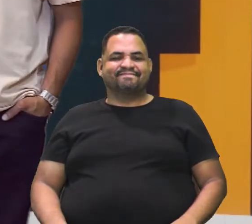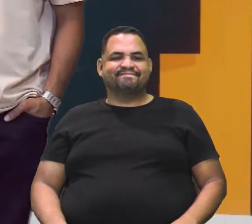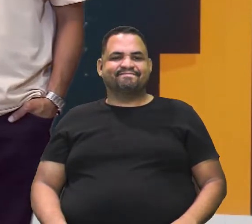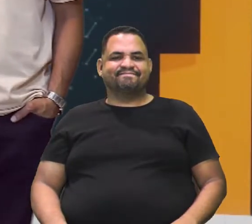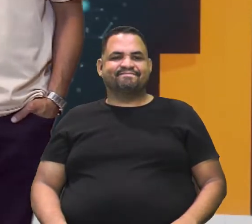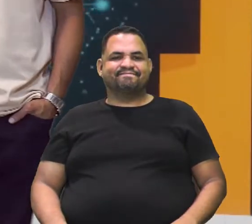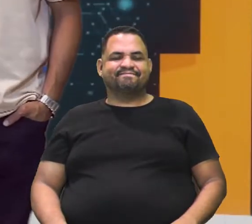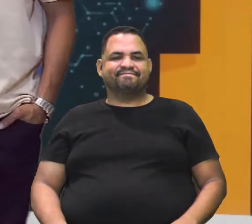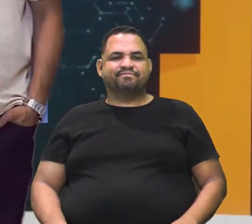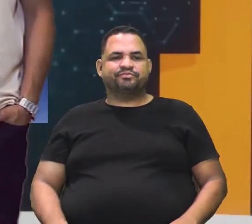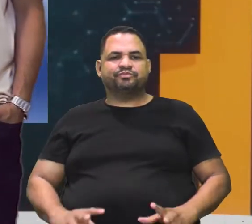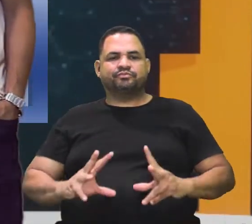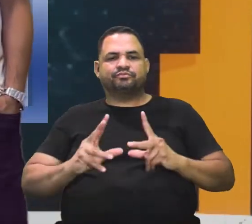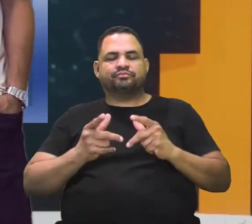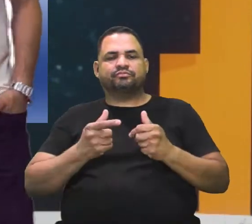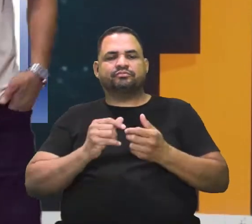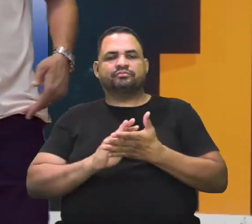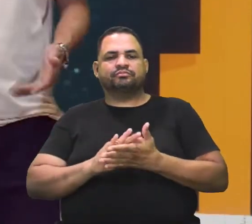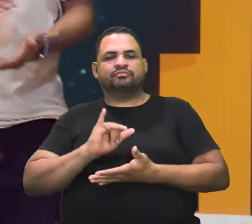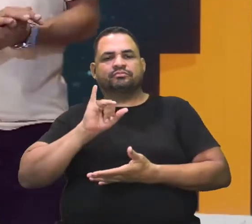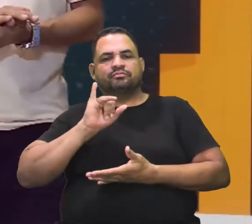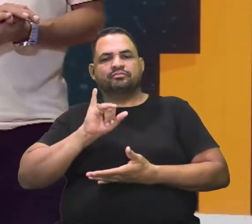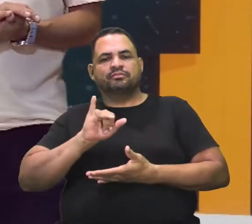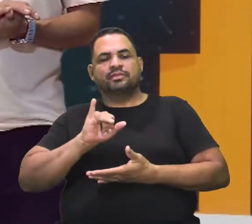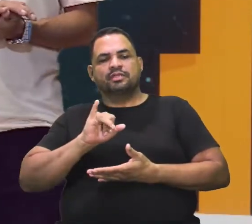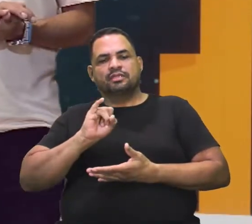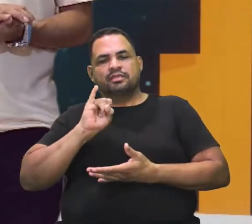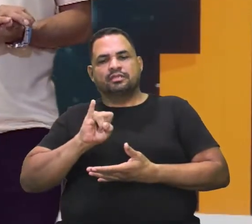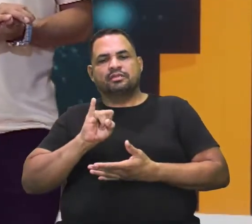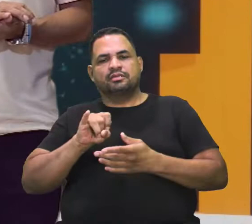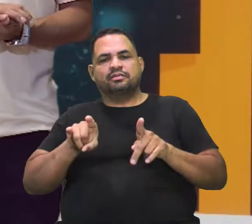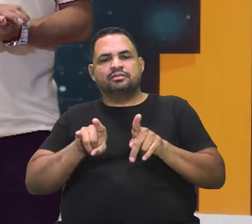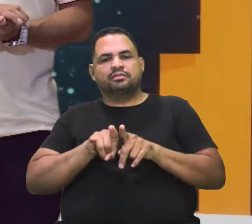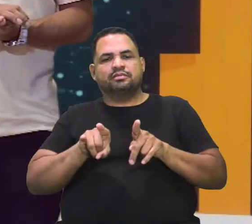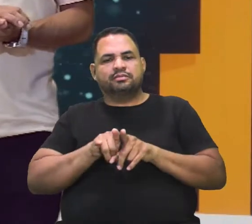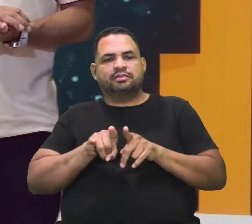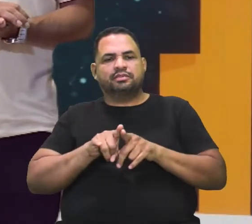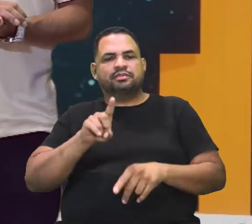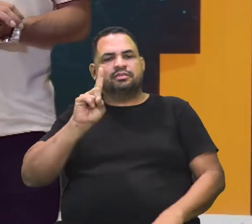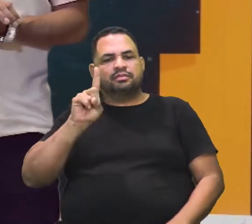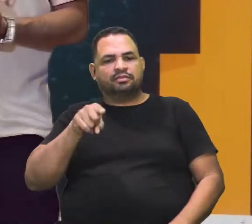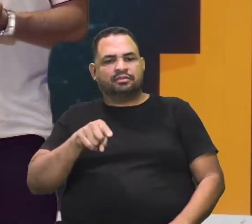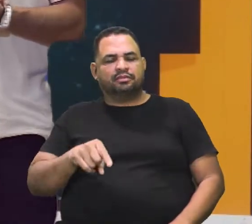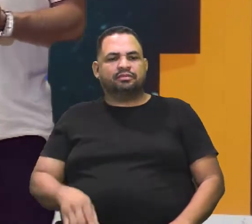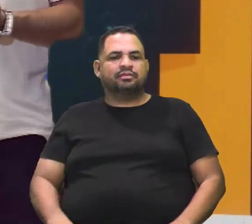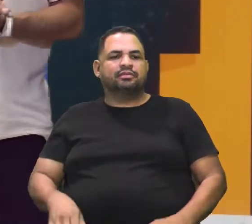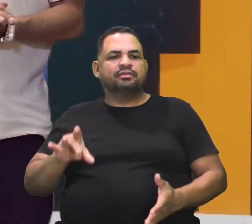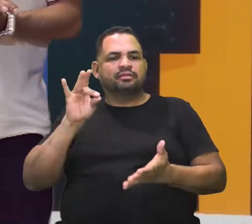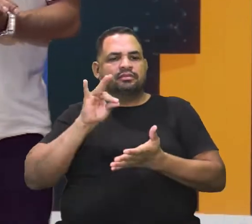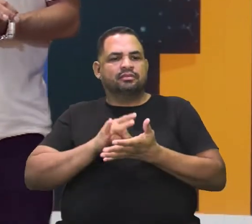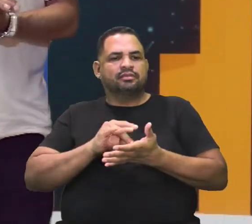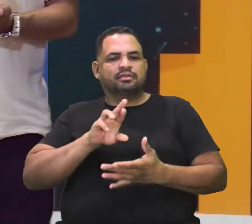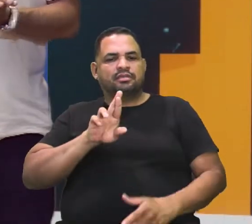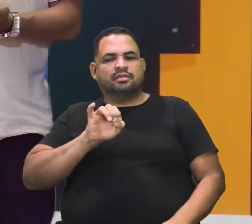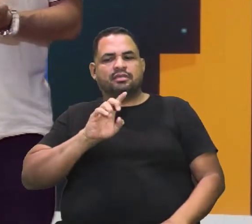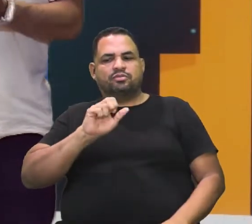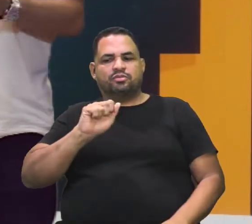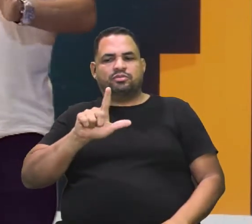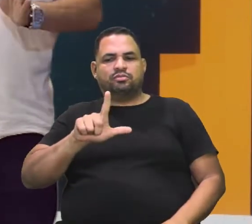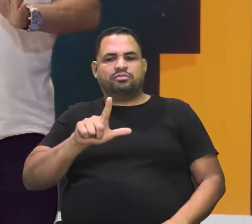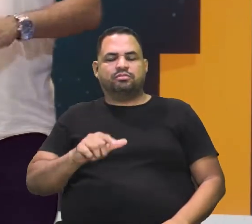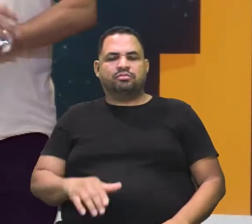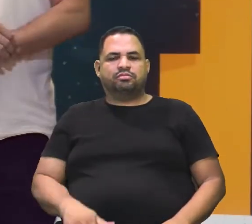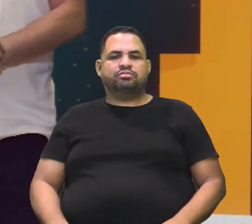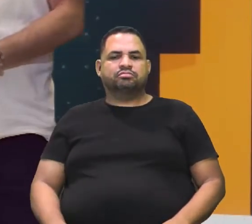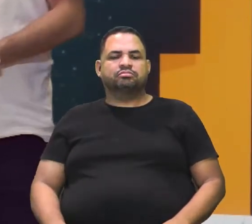E aí, todo número irracional também é... tananana, também é real.